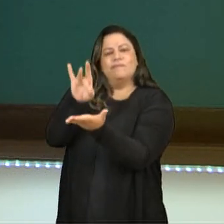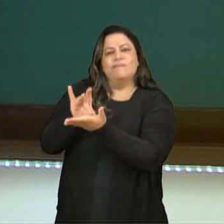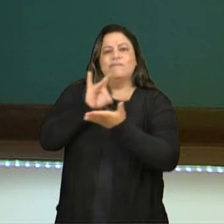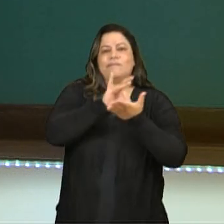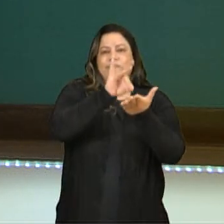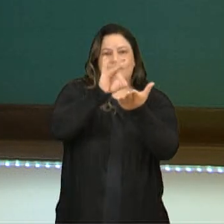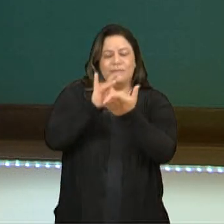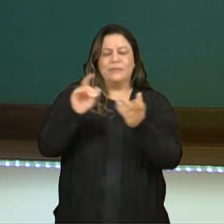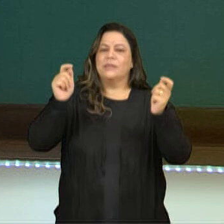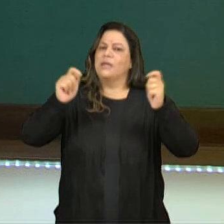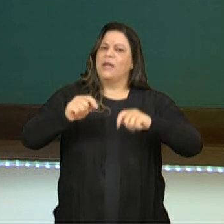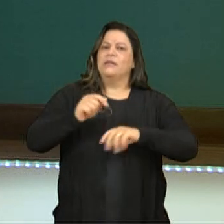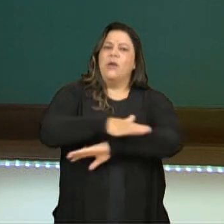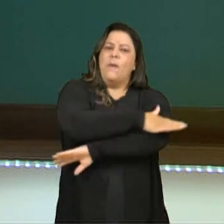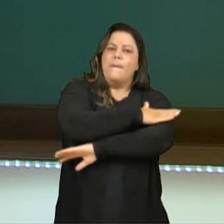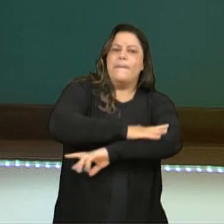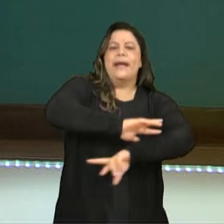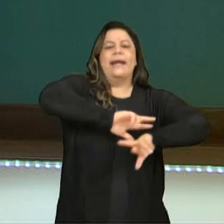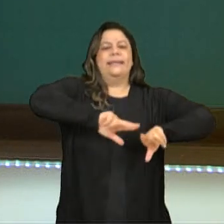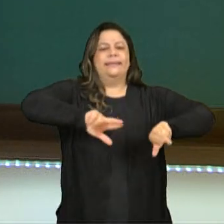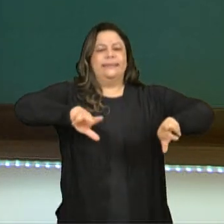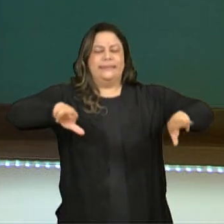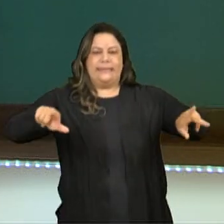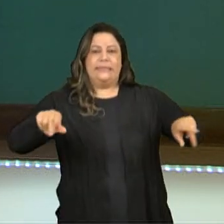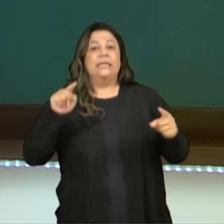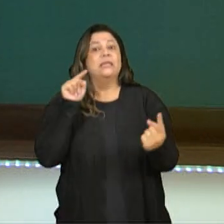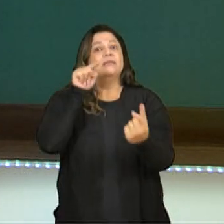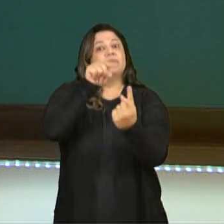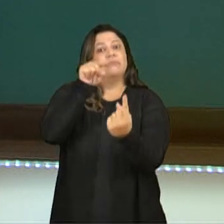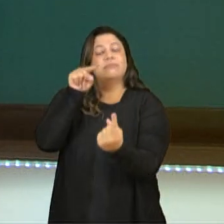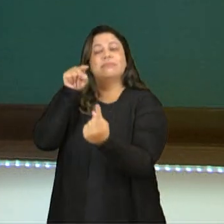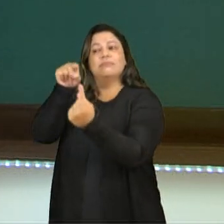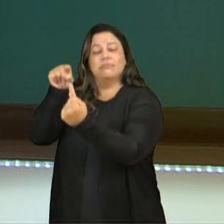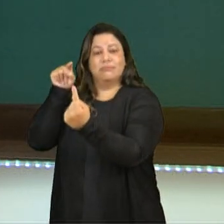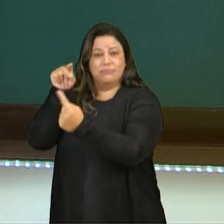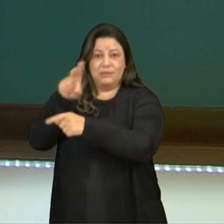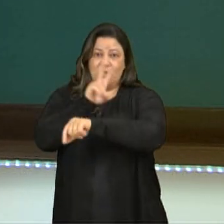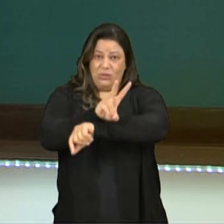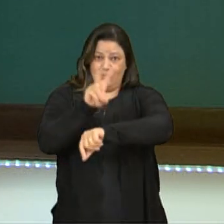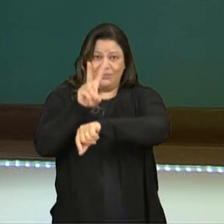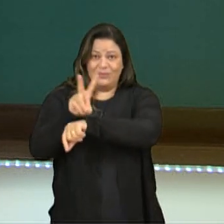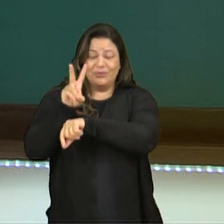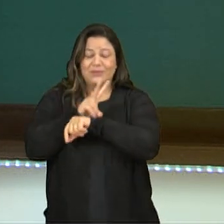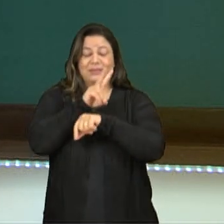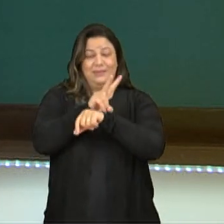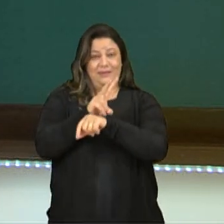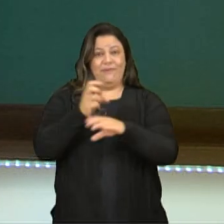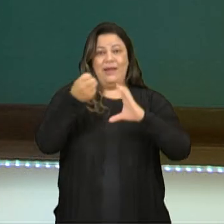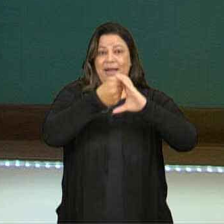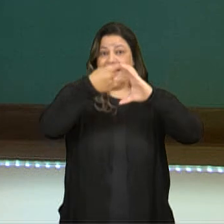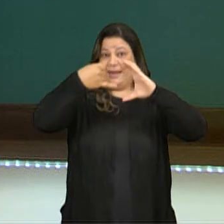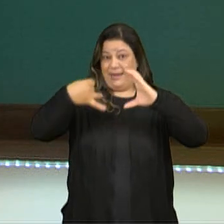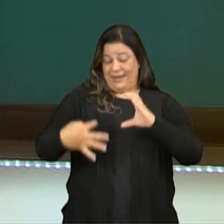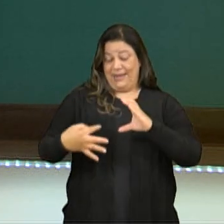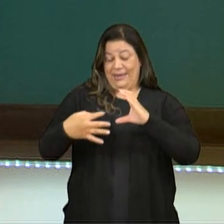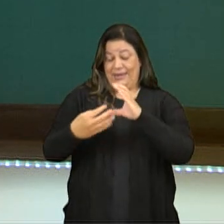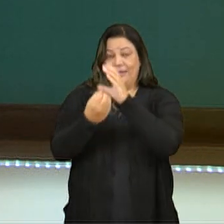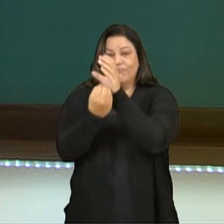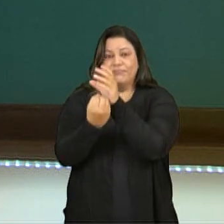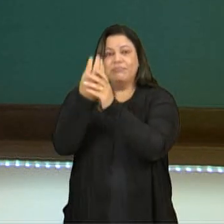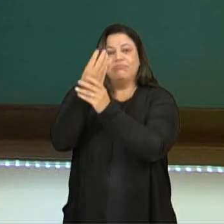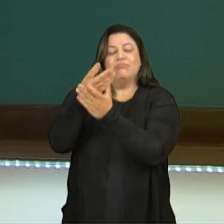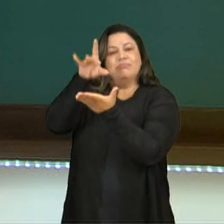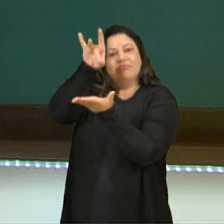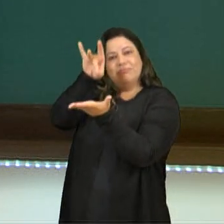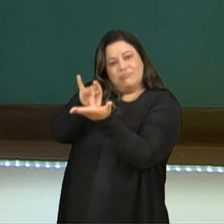florestais, os parques nacionais têm esta finalidade de conservar aquela característica original daquela